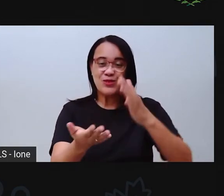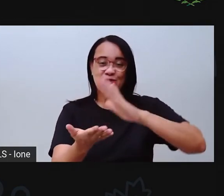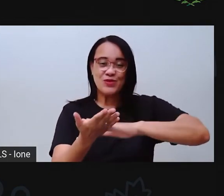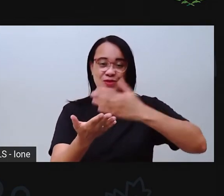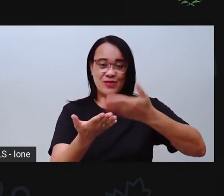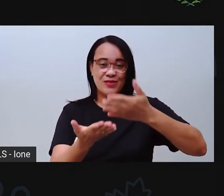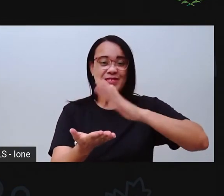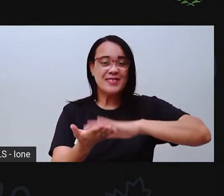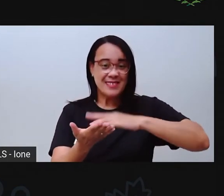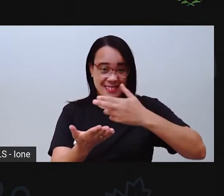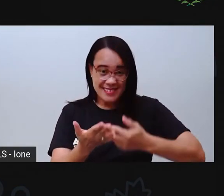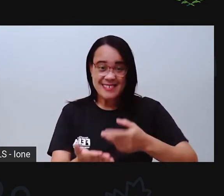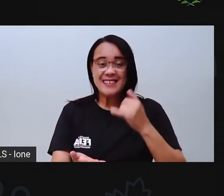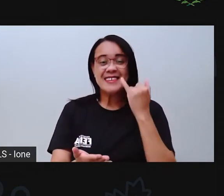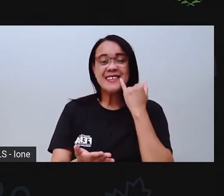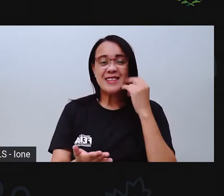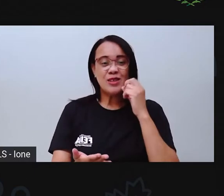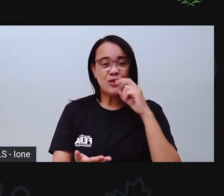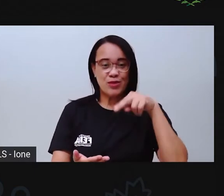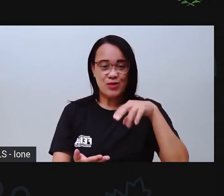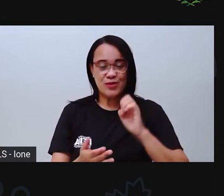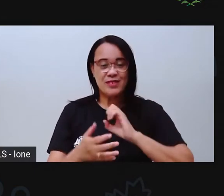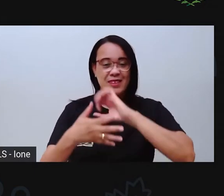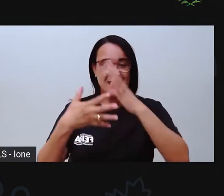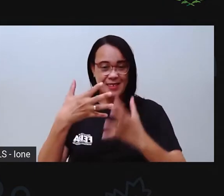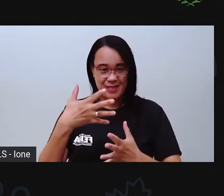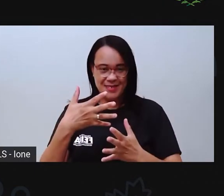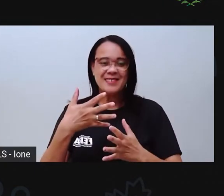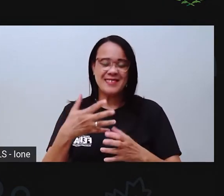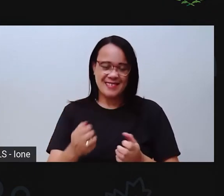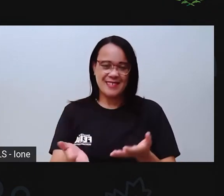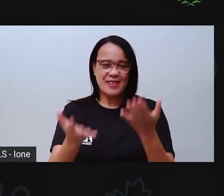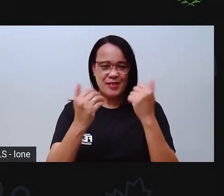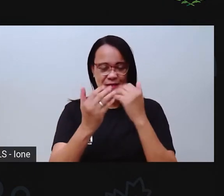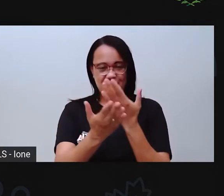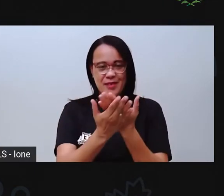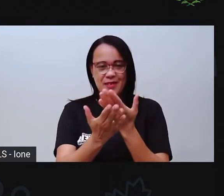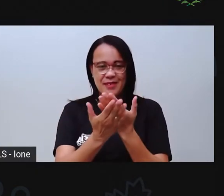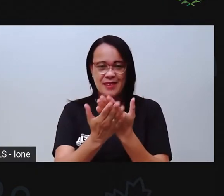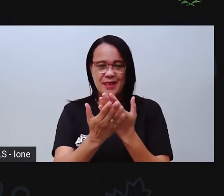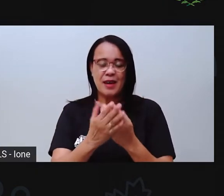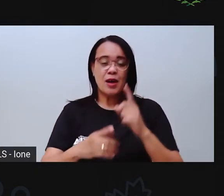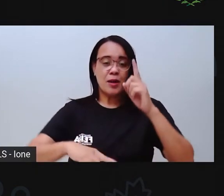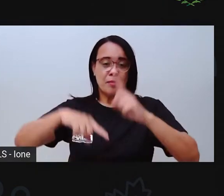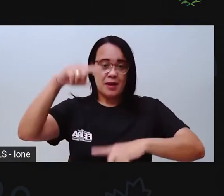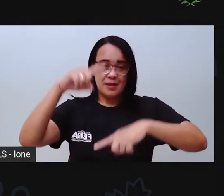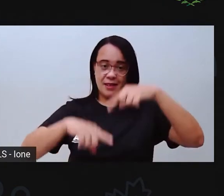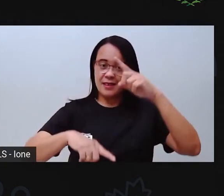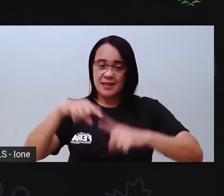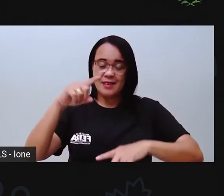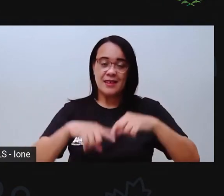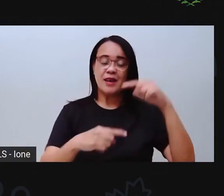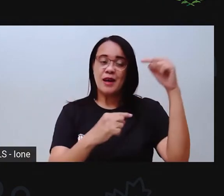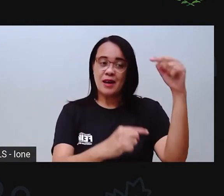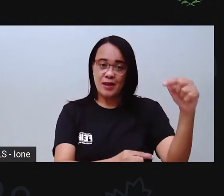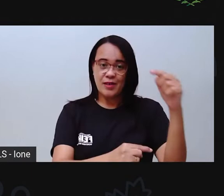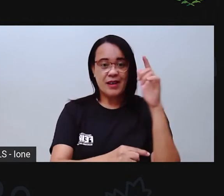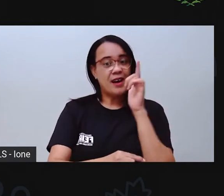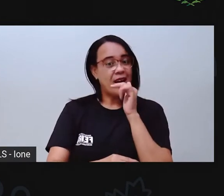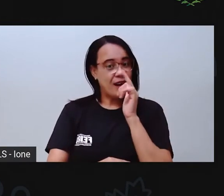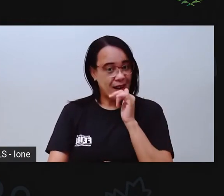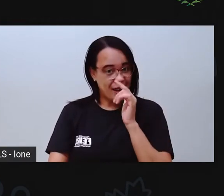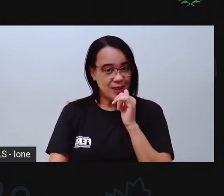nossa interpretação em Libras. Vamos para mais uma aula? Então pega esse material, sua garrafinha com água, né?